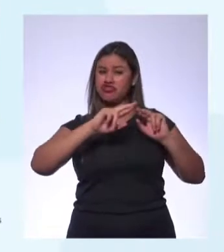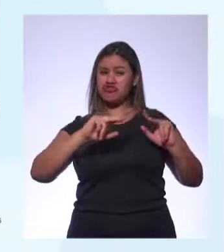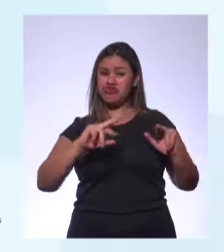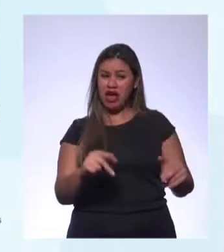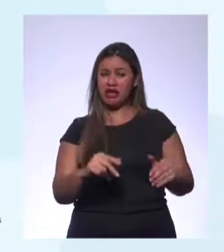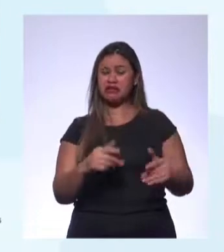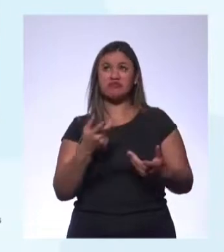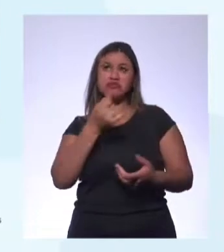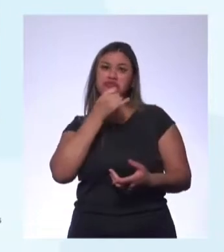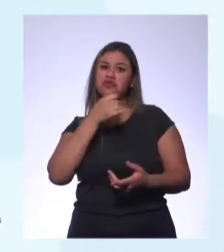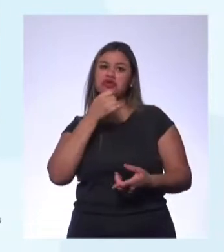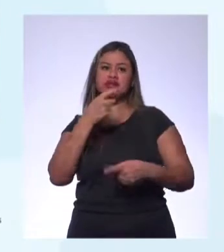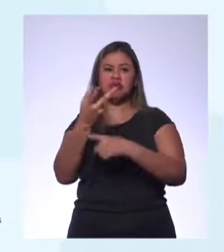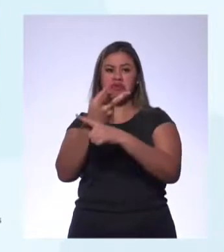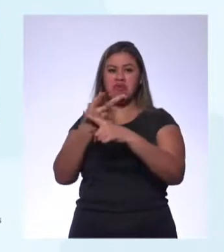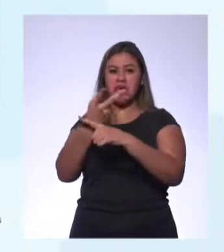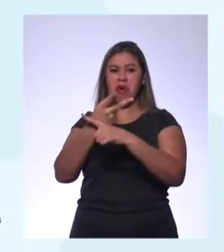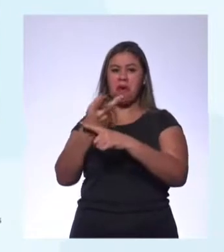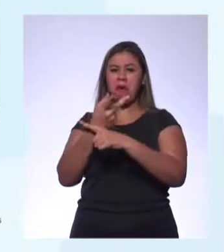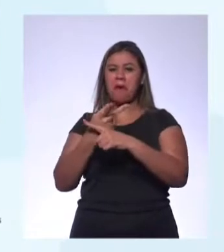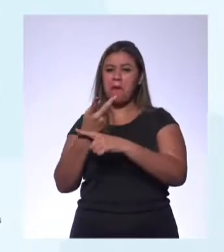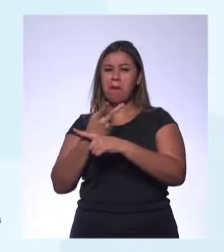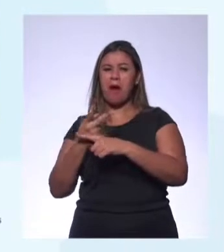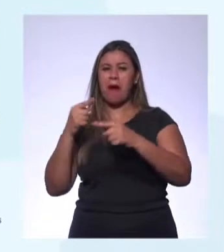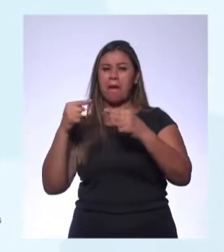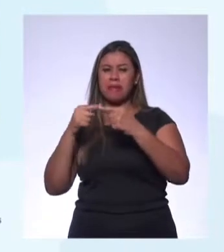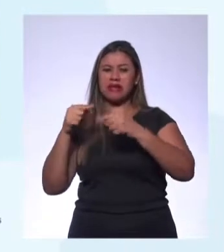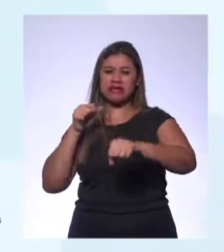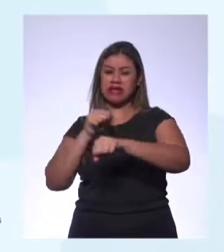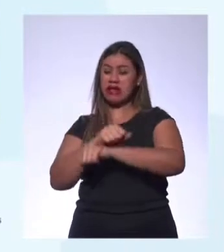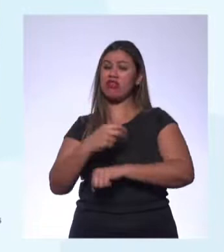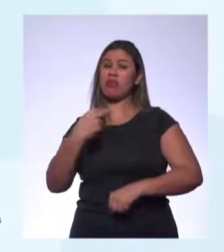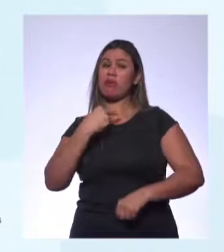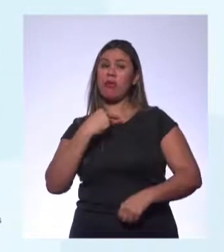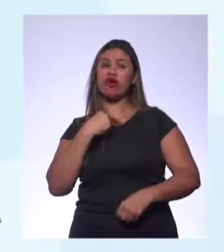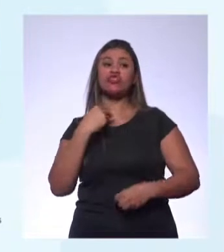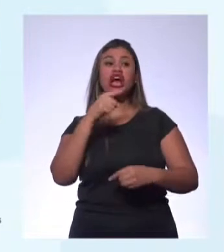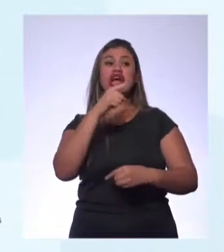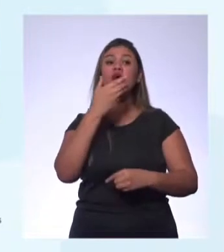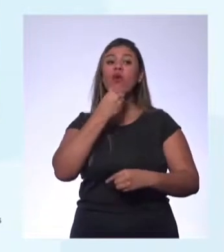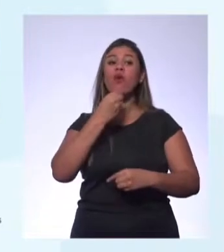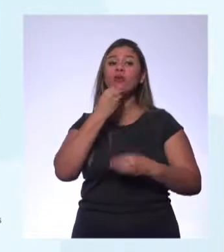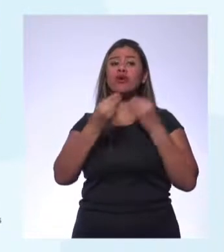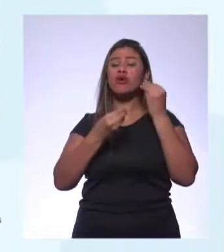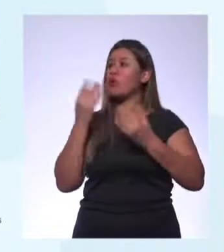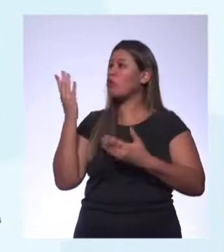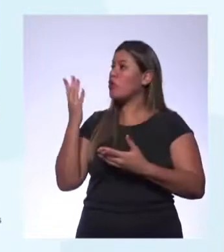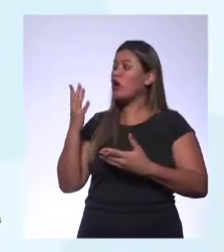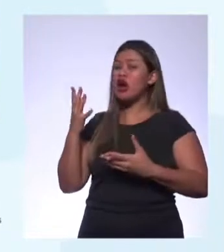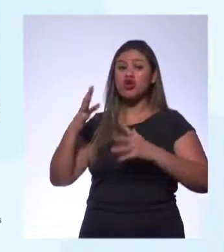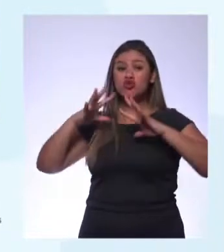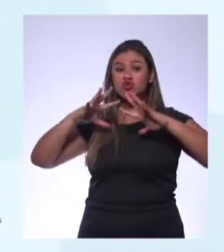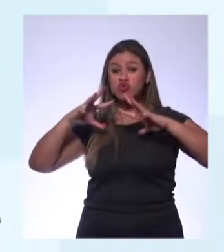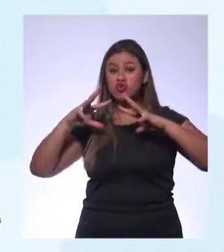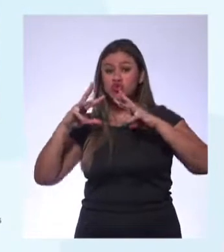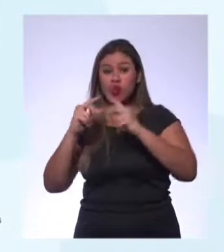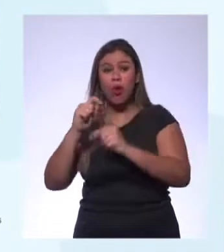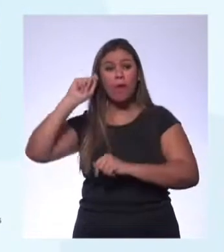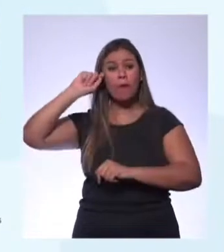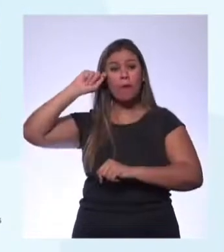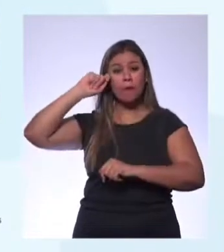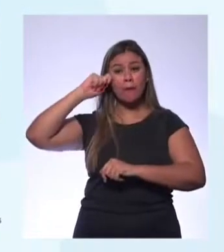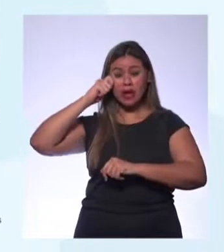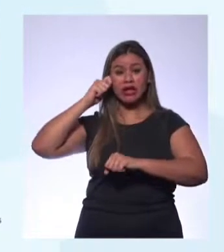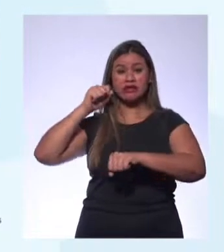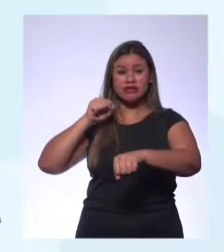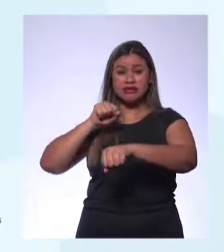a exploração da mão de obra por meio da escravidão, ele acabou escravizando praticamente toda a população do Congo, que